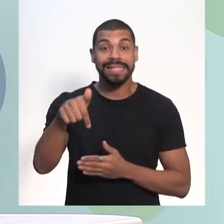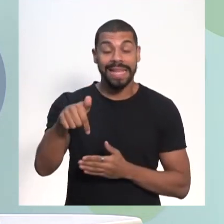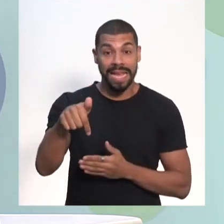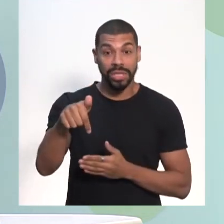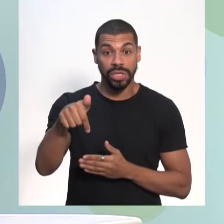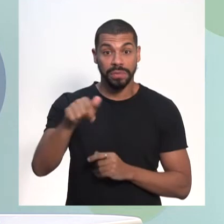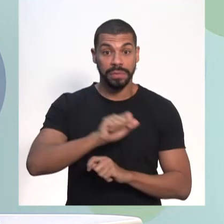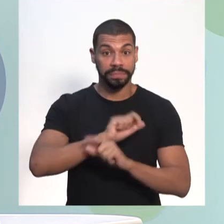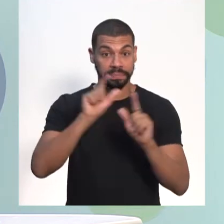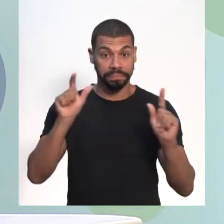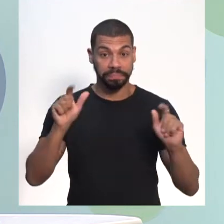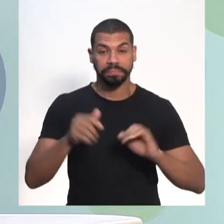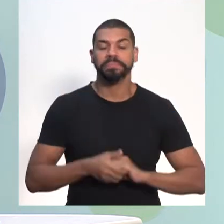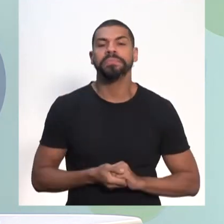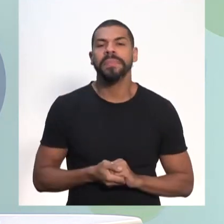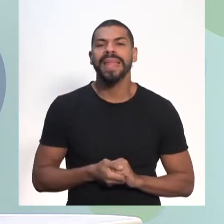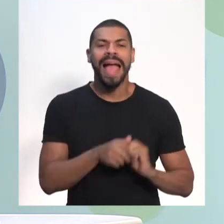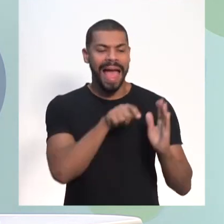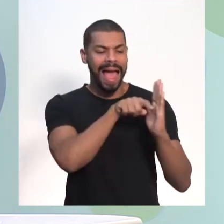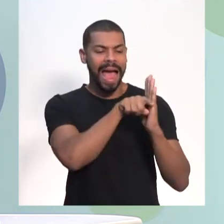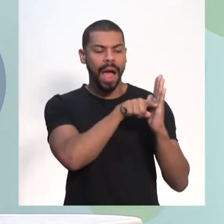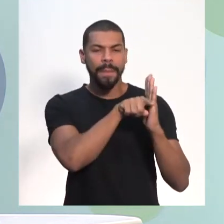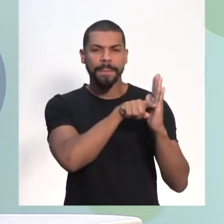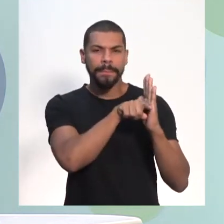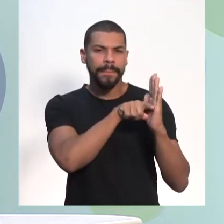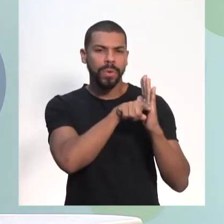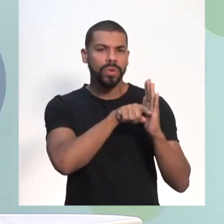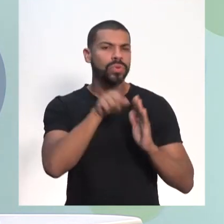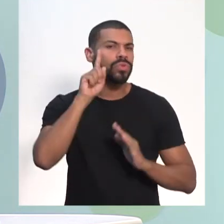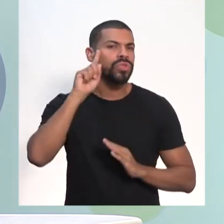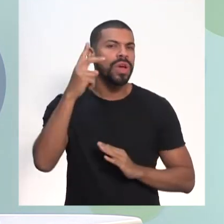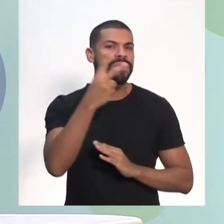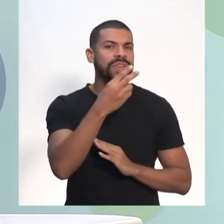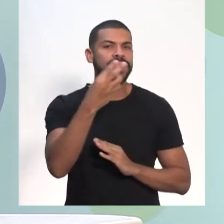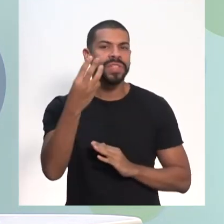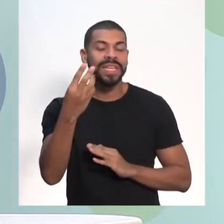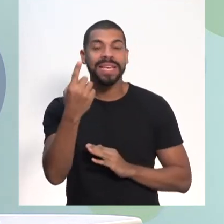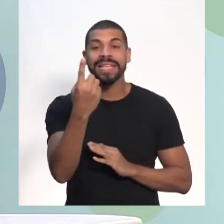7h18. O questionário do dia 23, nós já tivemos